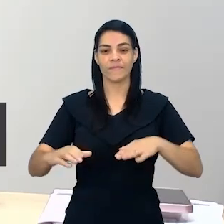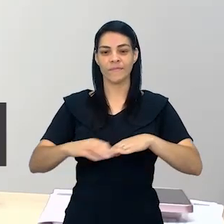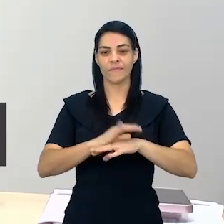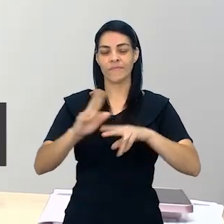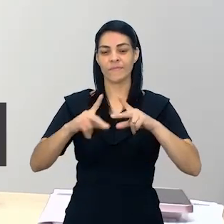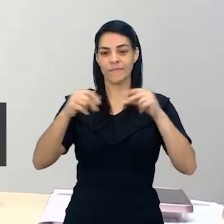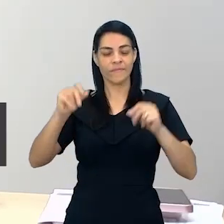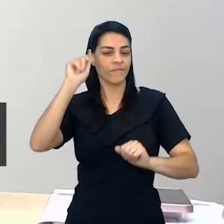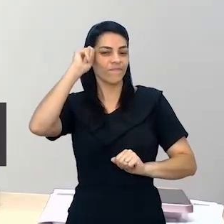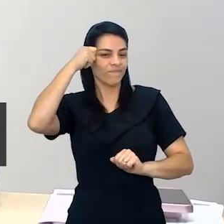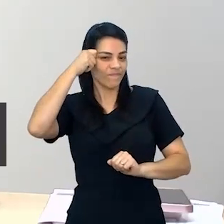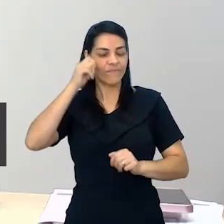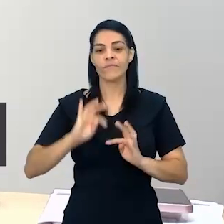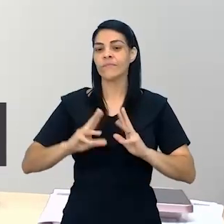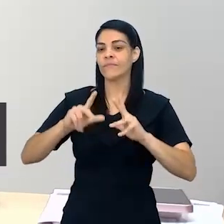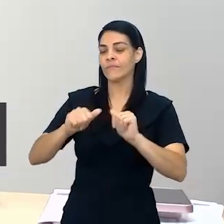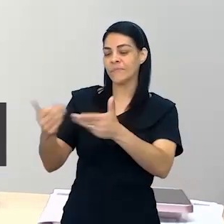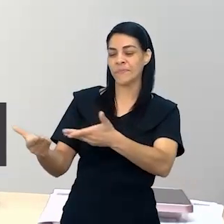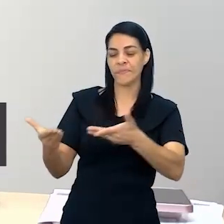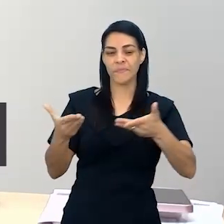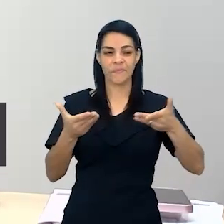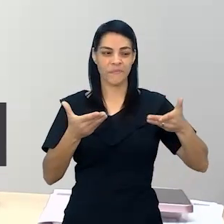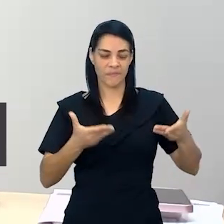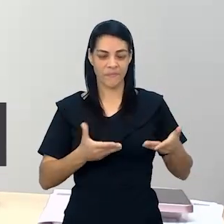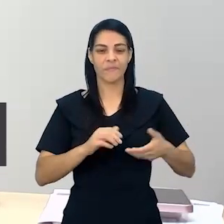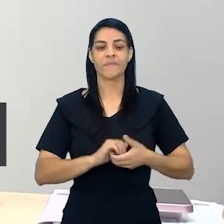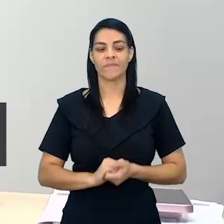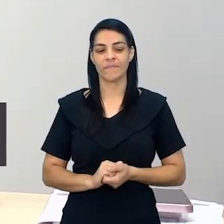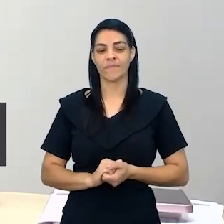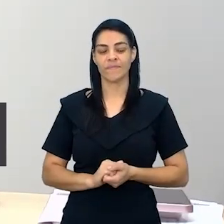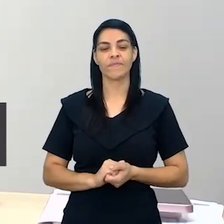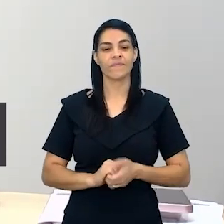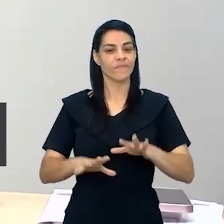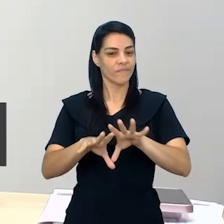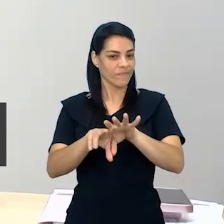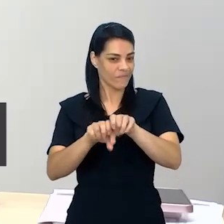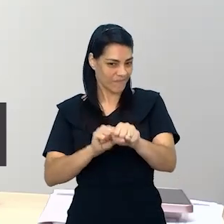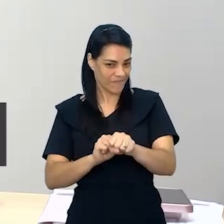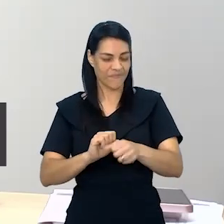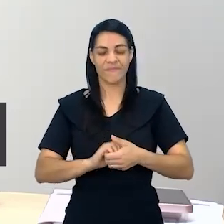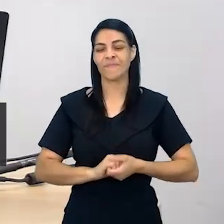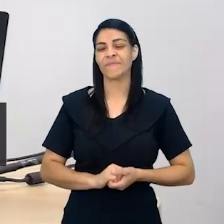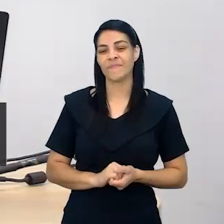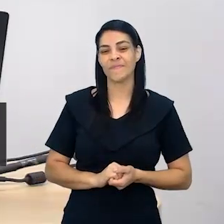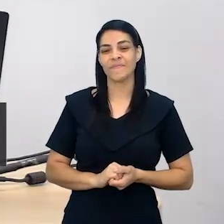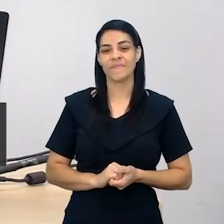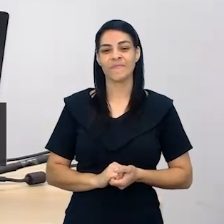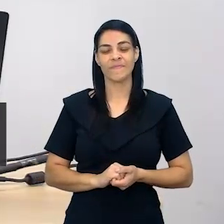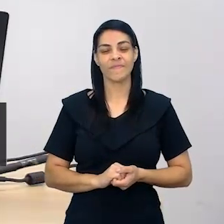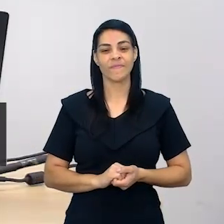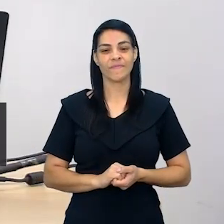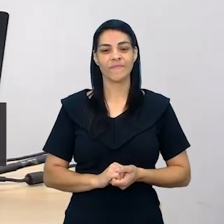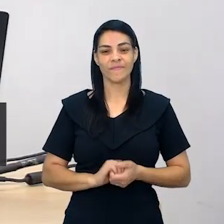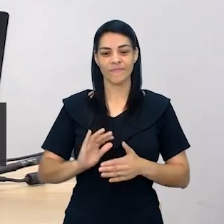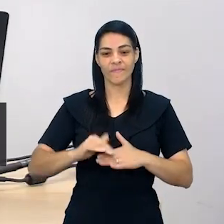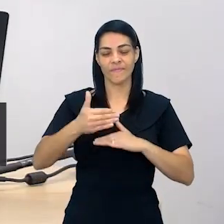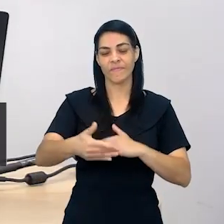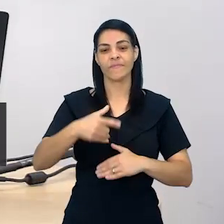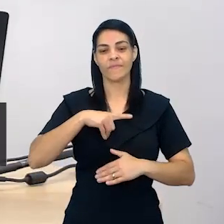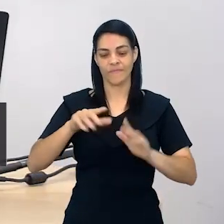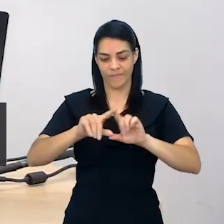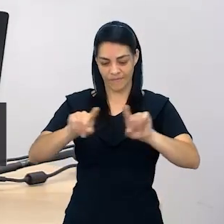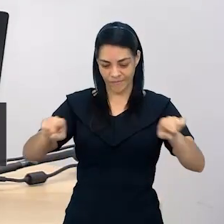de tênis preto sejam todos muito bem-vindos a mais esta formação É isso aí na nossa frente tem uma